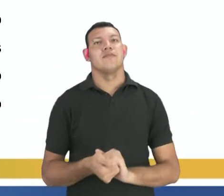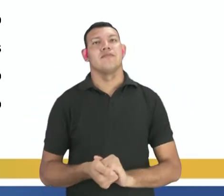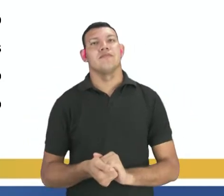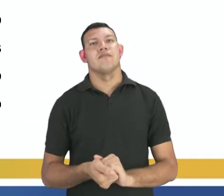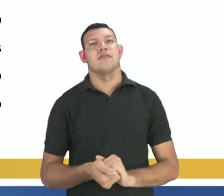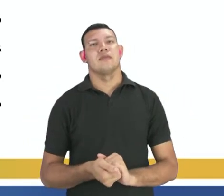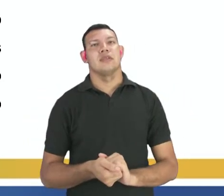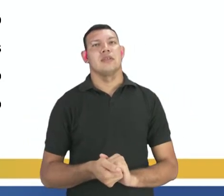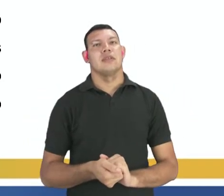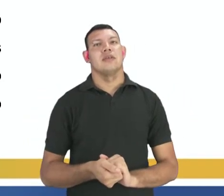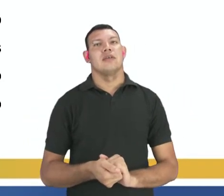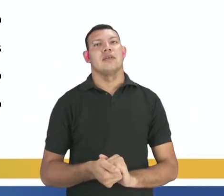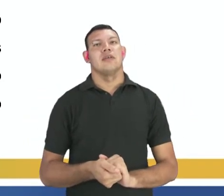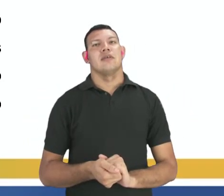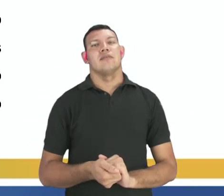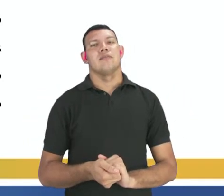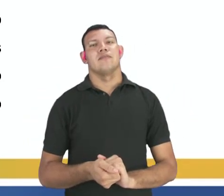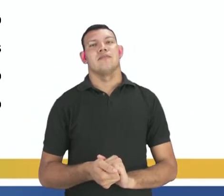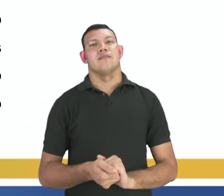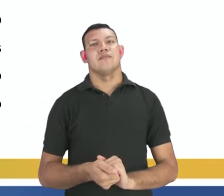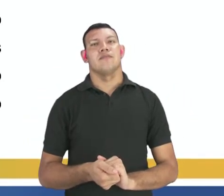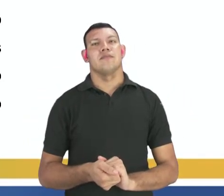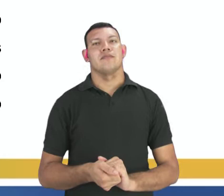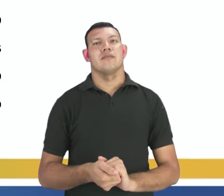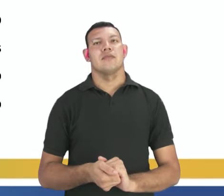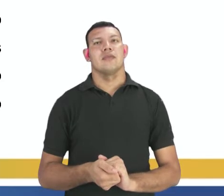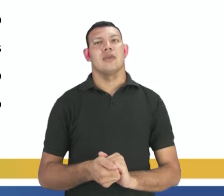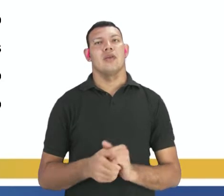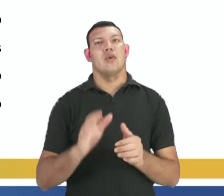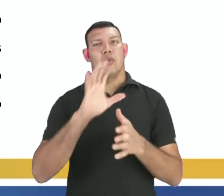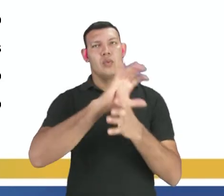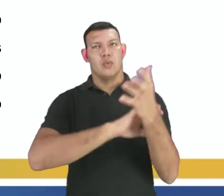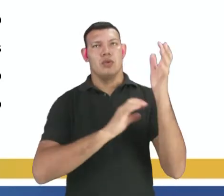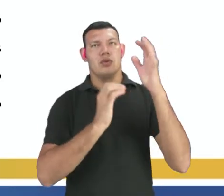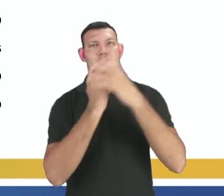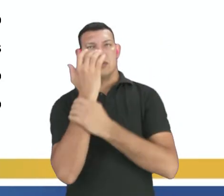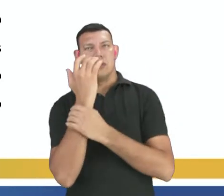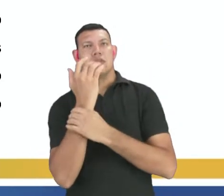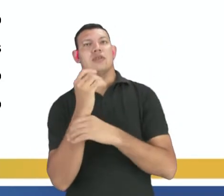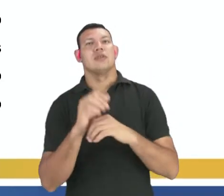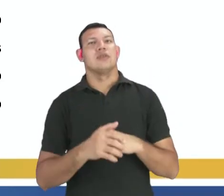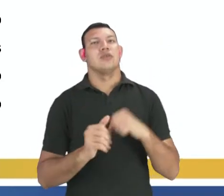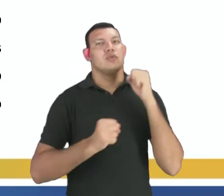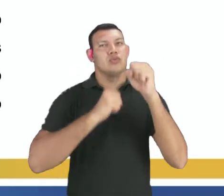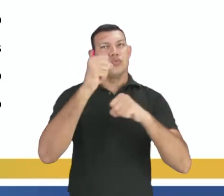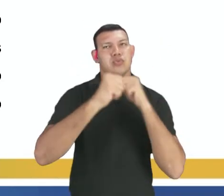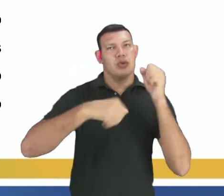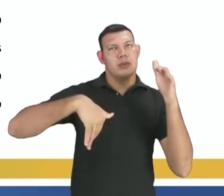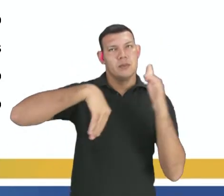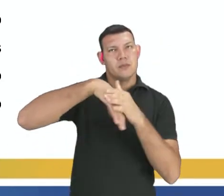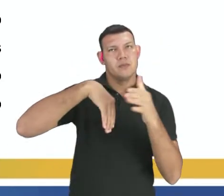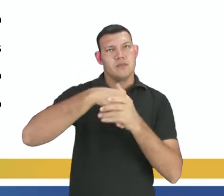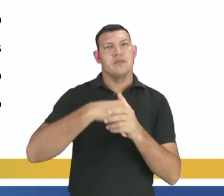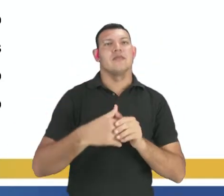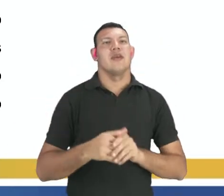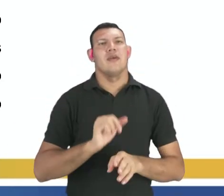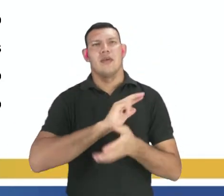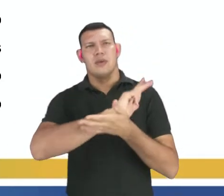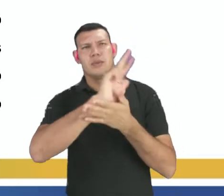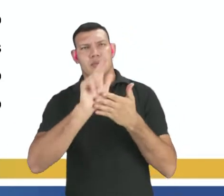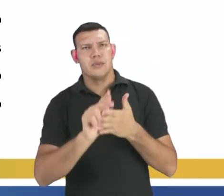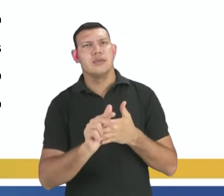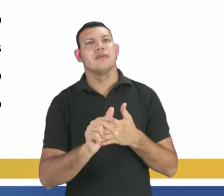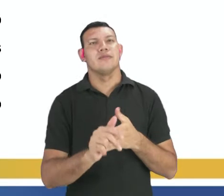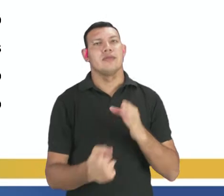e caneladas. O Muay Thai, também conhecido como boxe tailandês, é um esporte originado na Tailândia, com